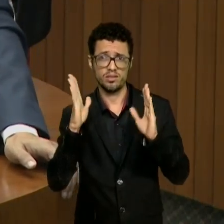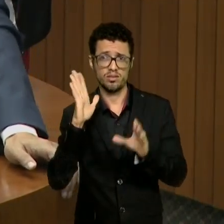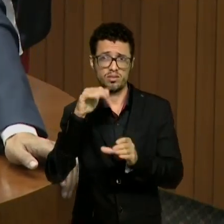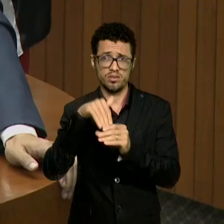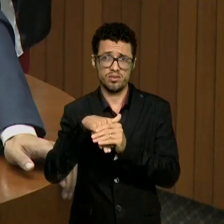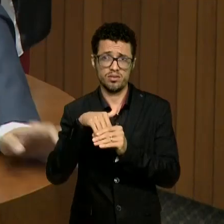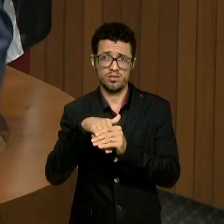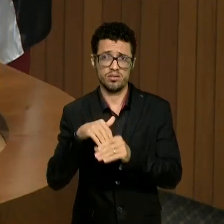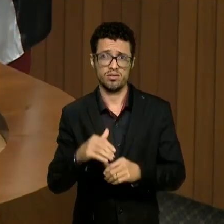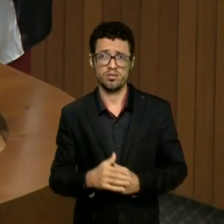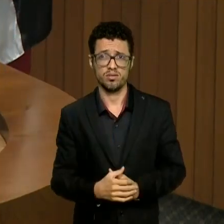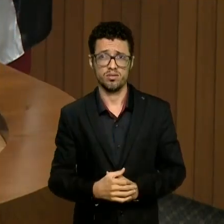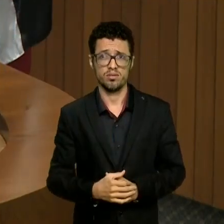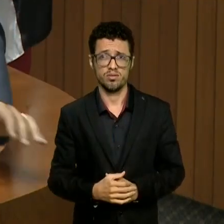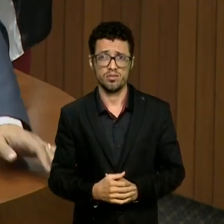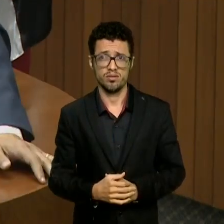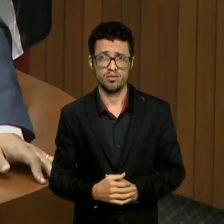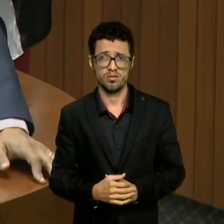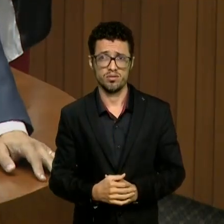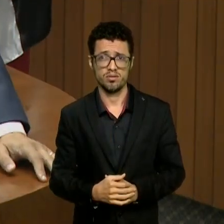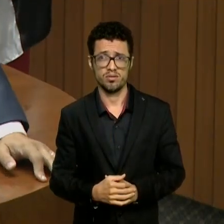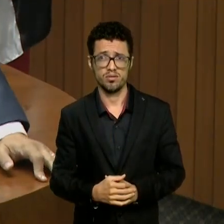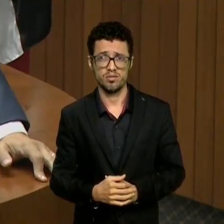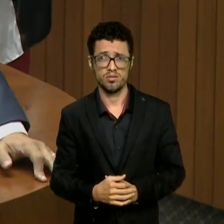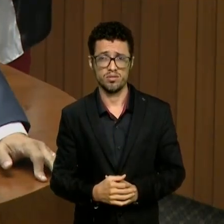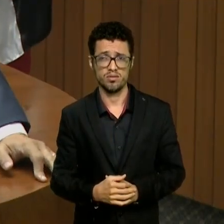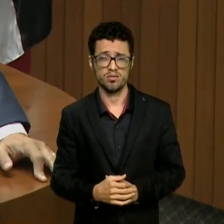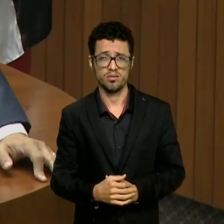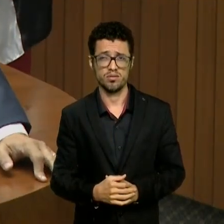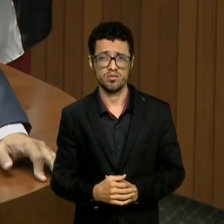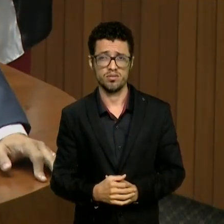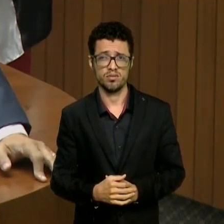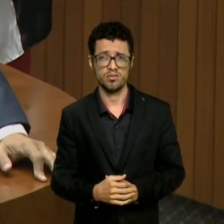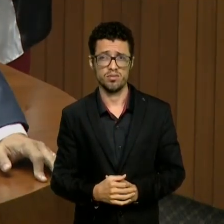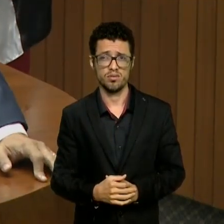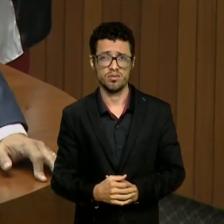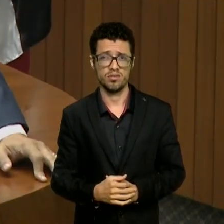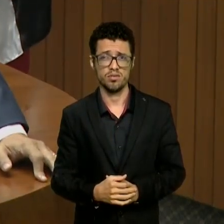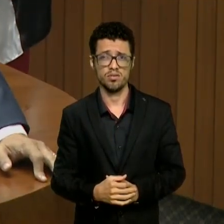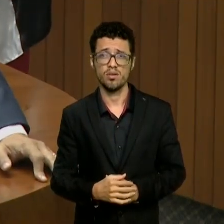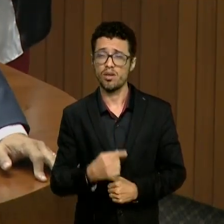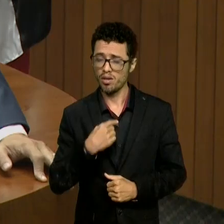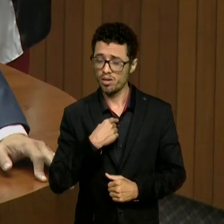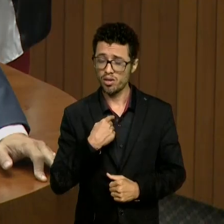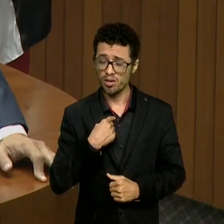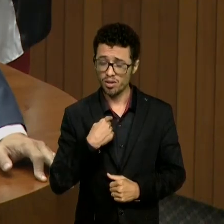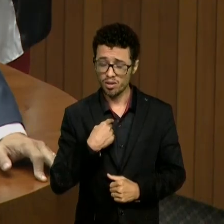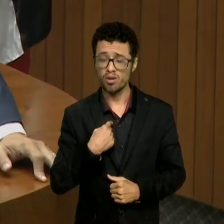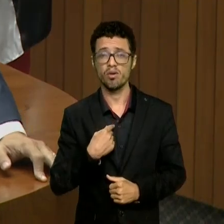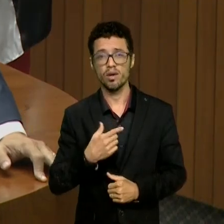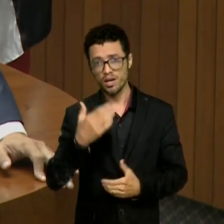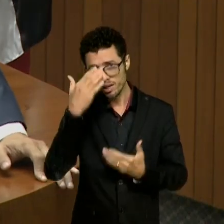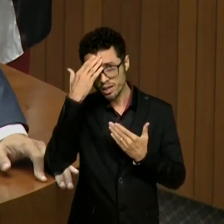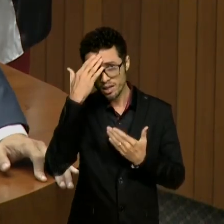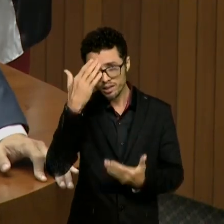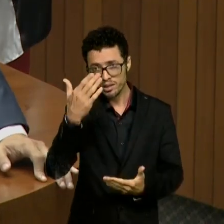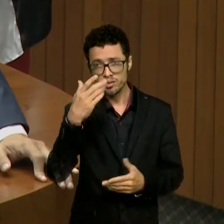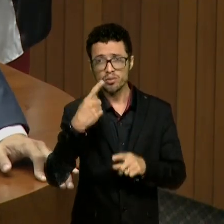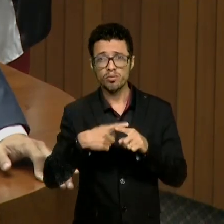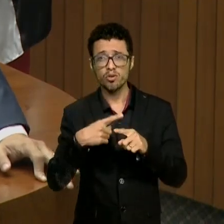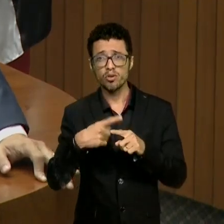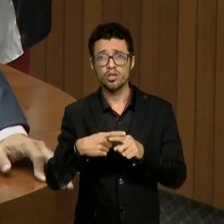Para concluir. Quando o senhor mesmo, e aí eu não deixo de dizer, eu lhe agradeço, porque o senhor fez a